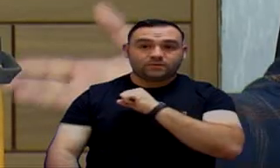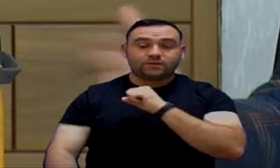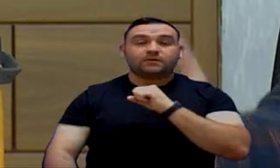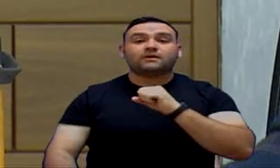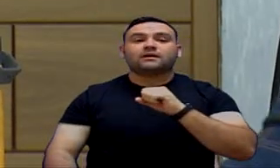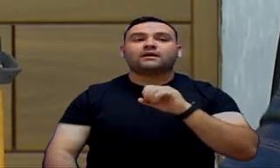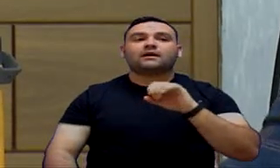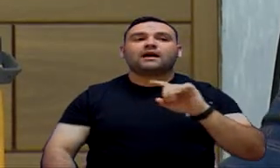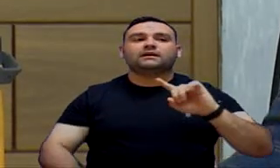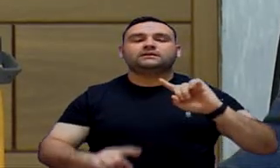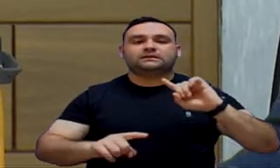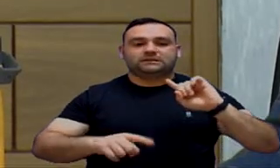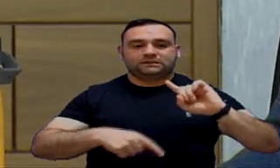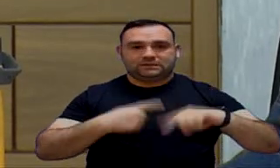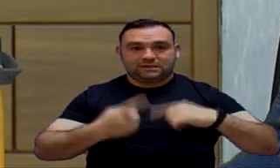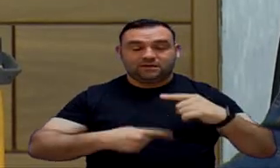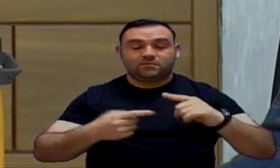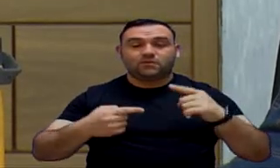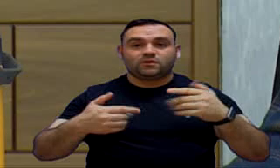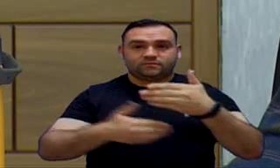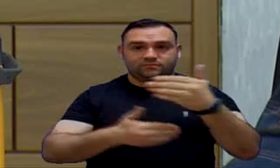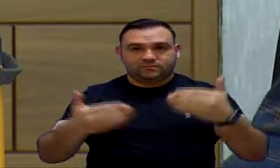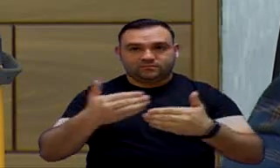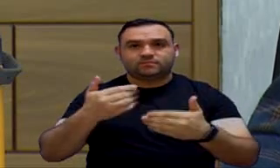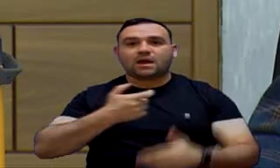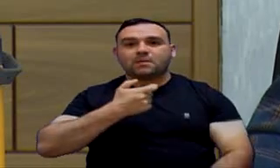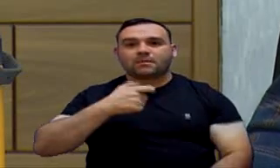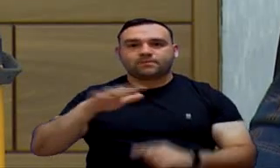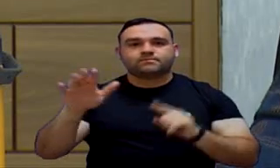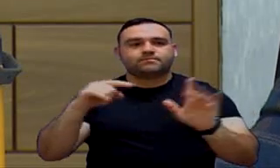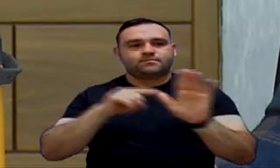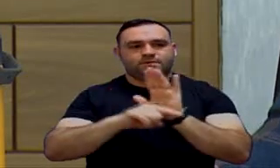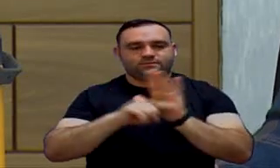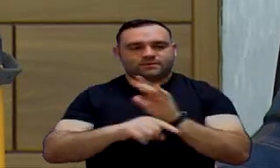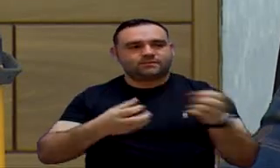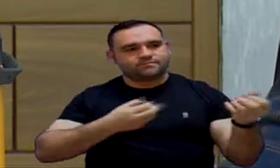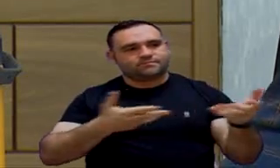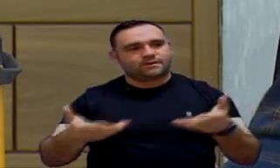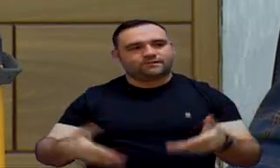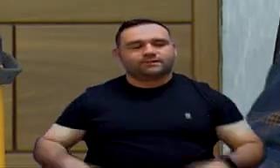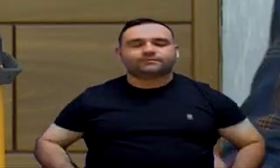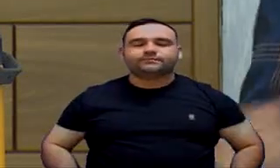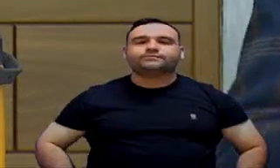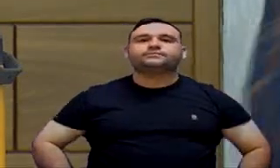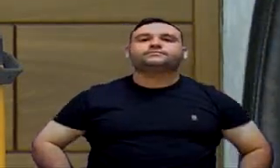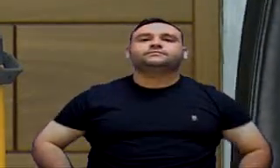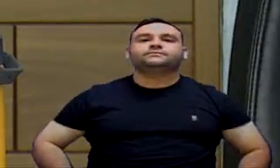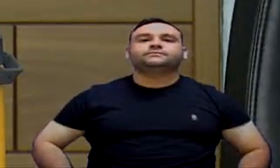e somente após a apresentação abrimos microfones seja bem-vinda